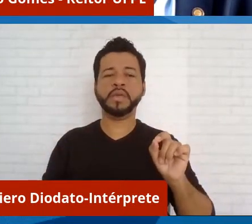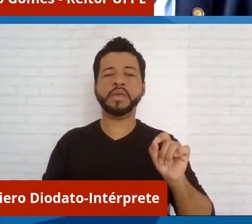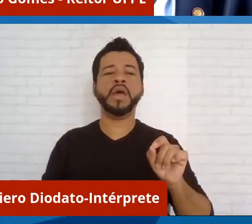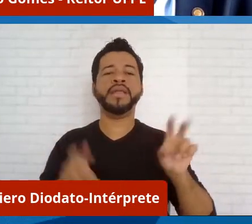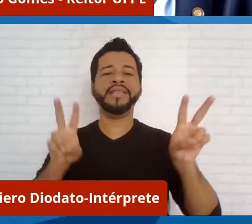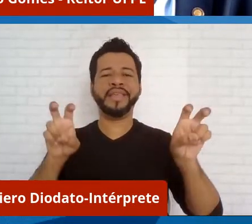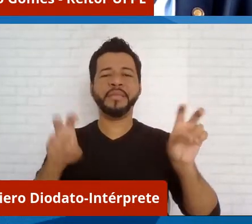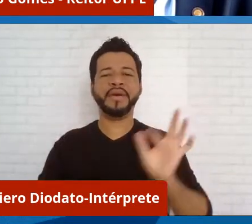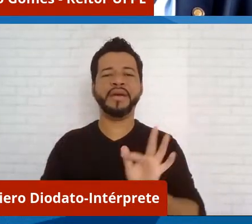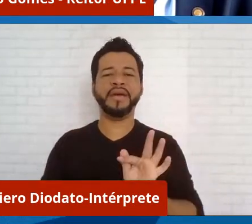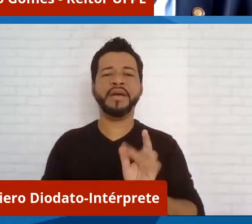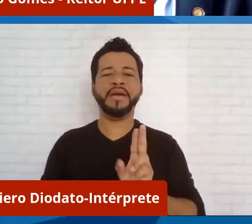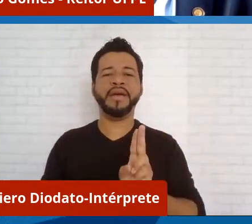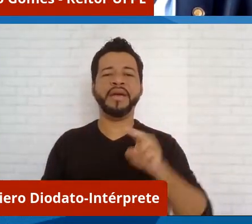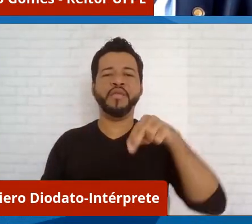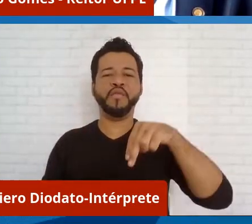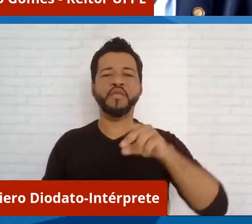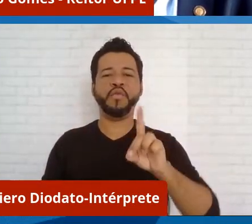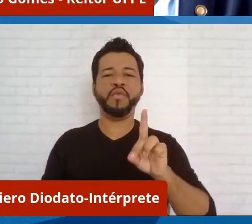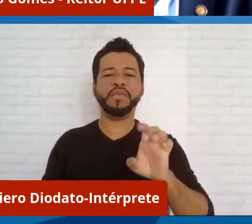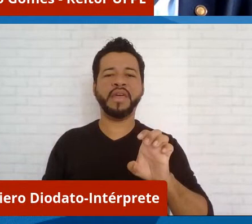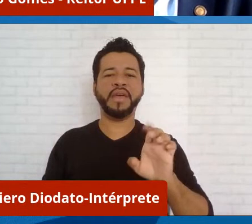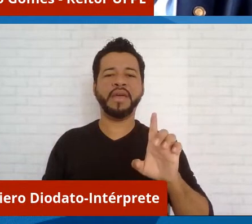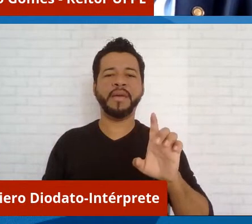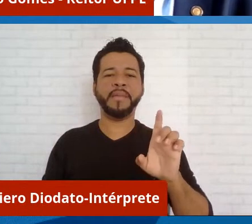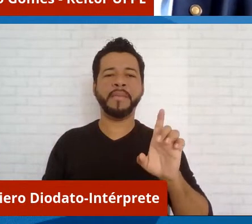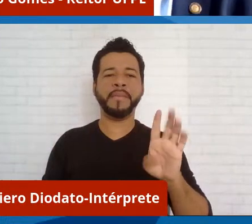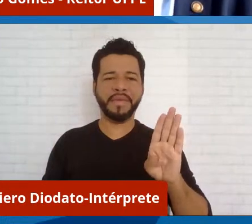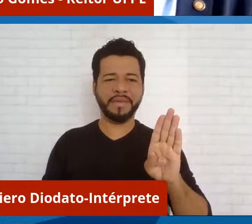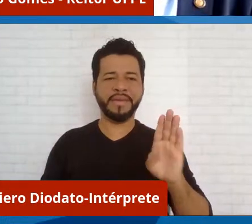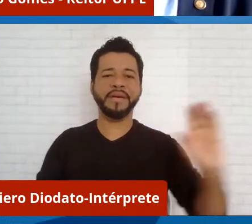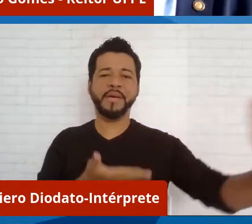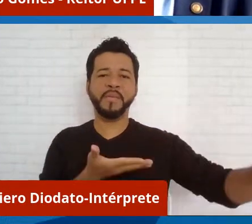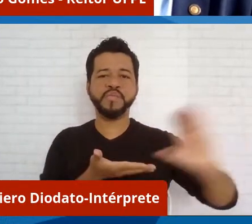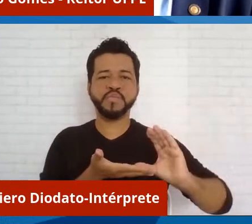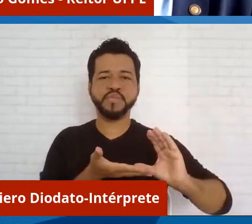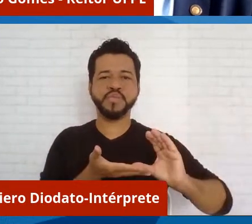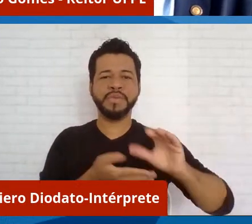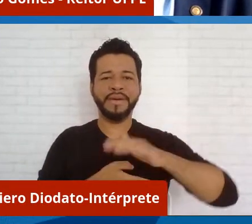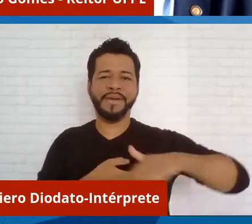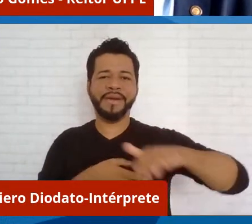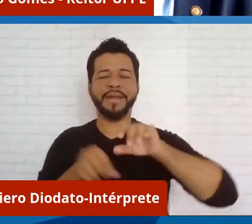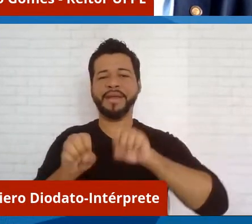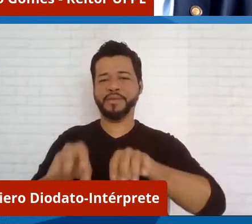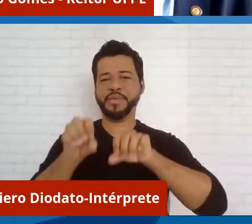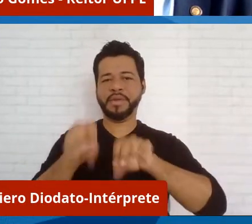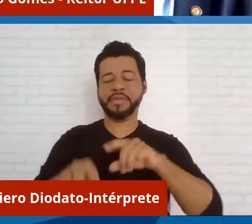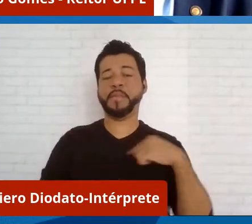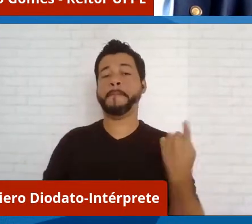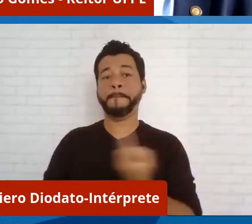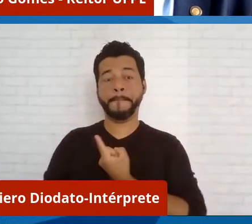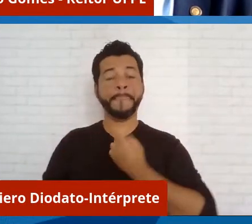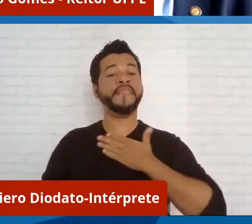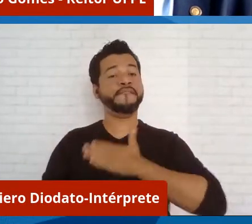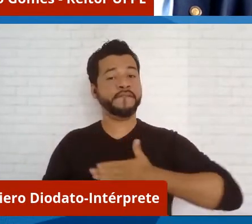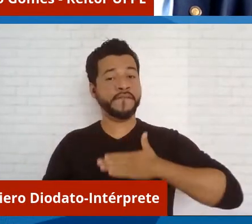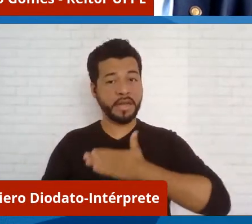então, do financiamento da educação. Então, a gente está muito feliz, muito emocionada,